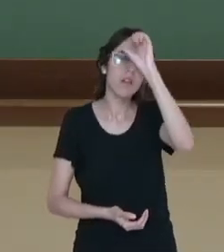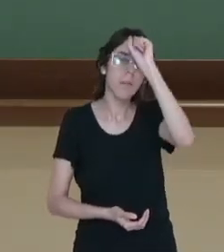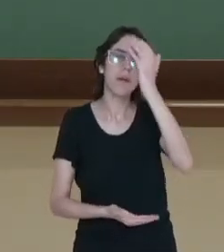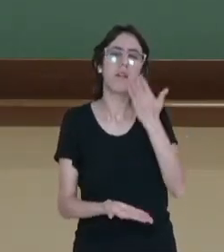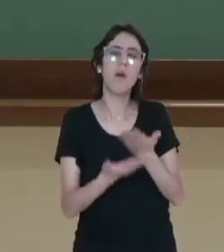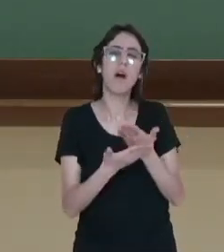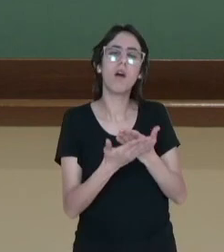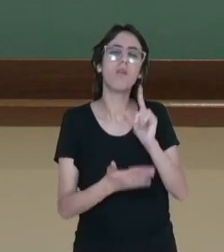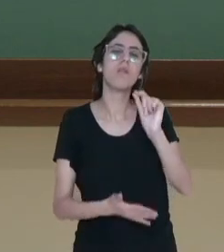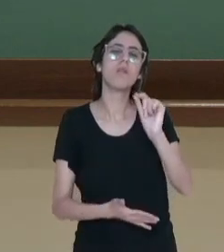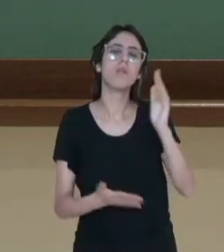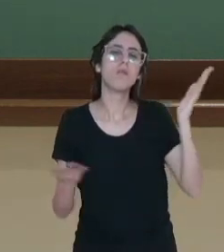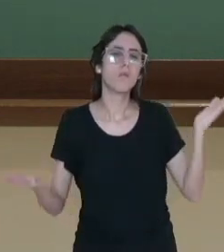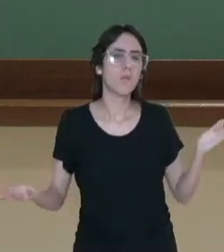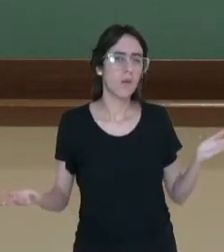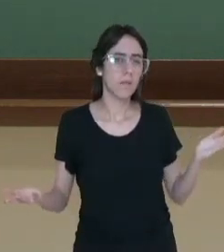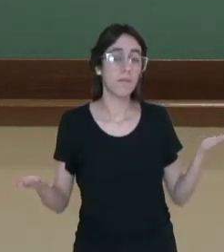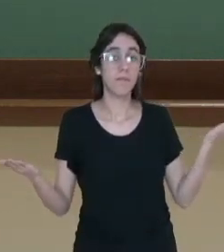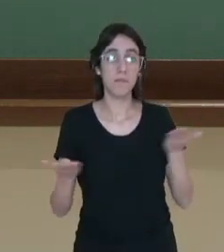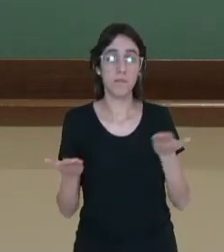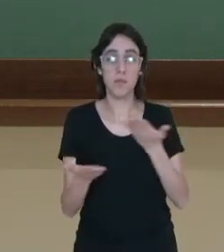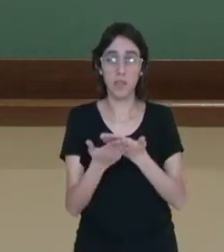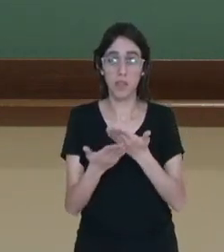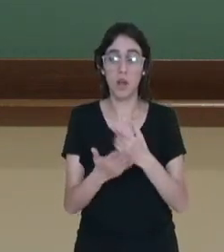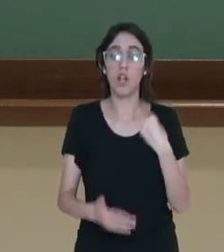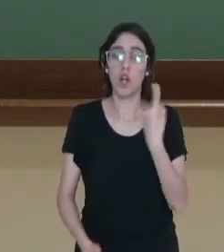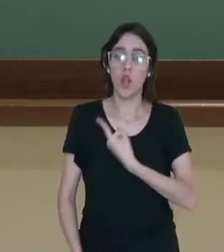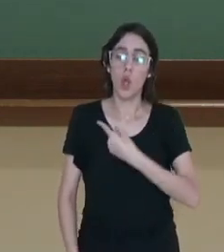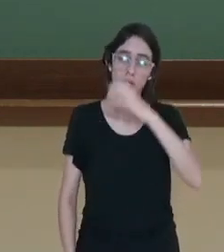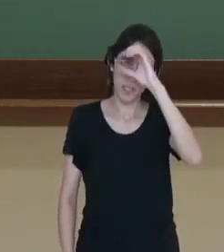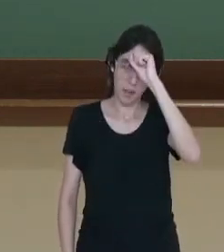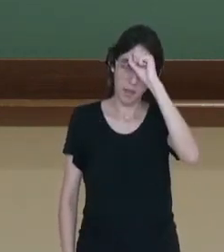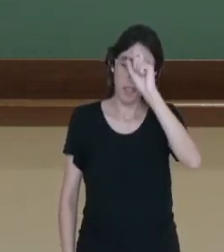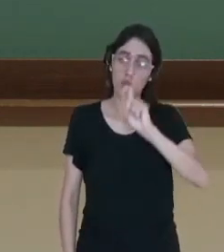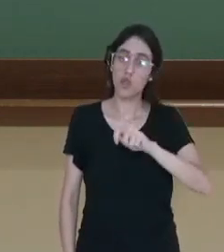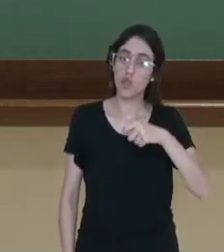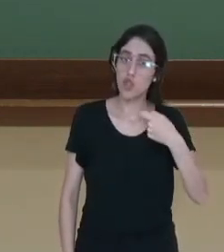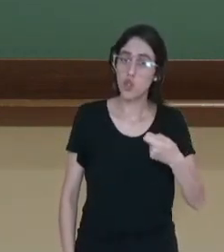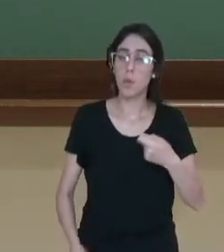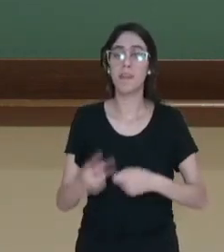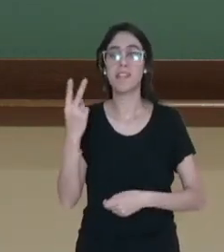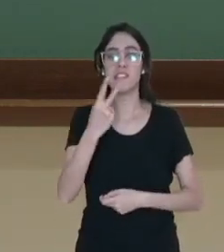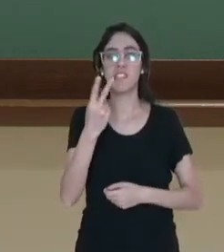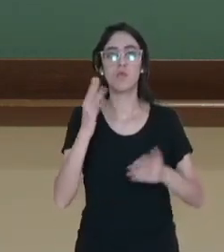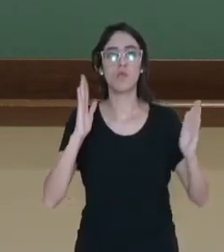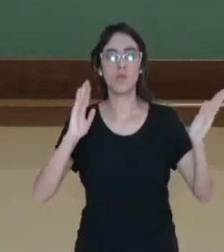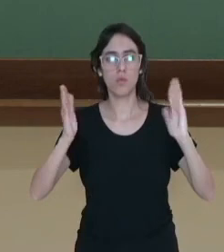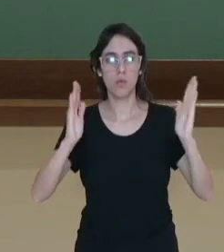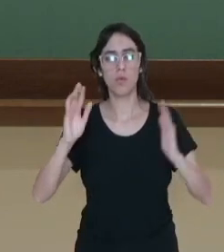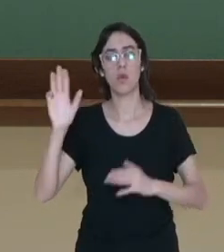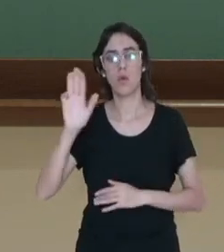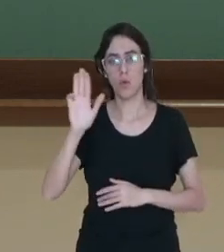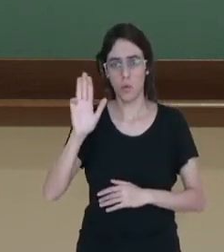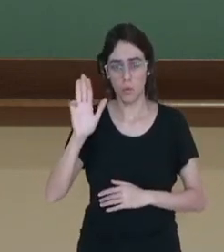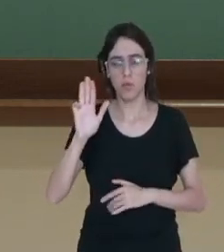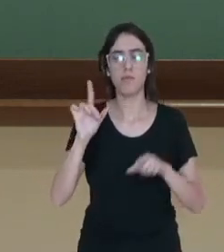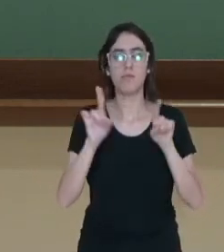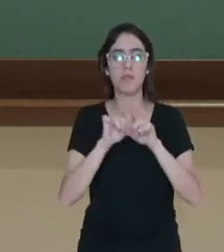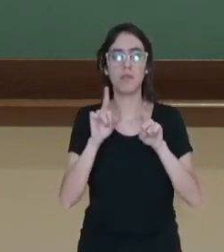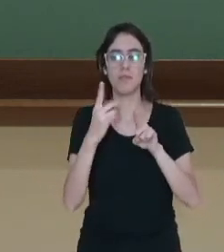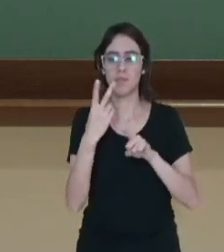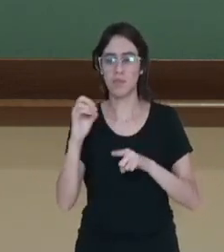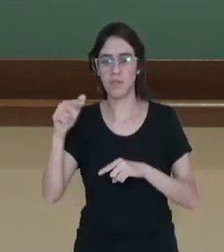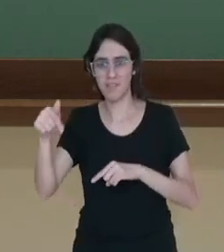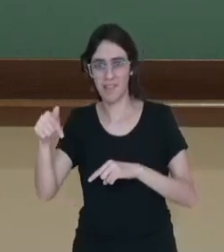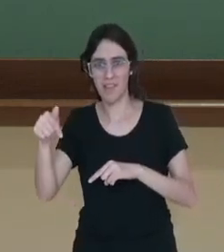aprendeu na aula de hoje? Nesta aula, nós conversamos sobre o segundo governo Lula, principalmente entre